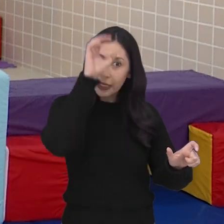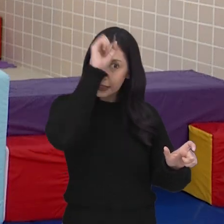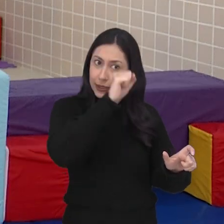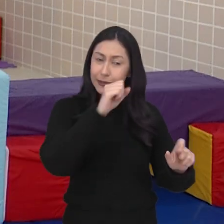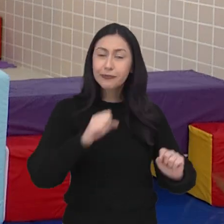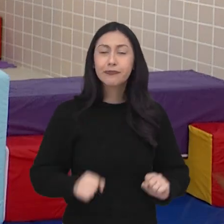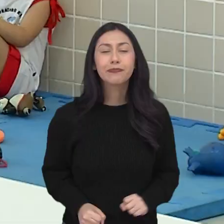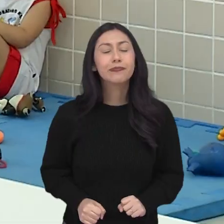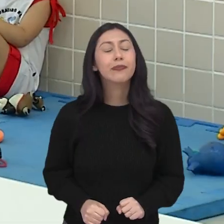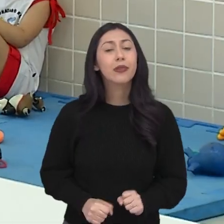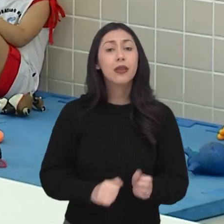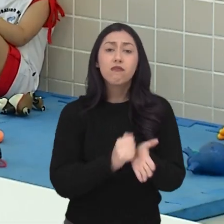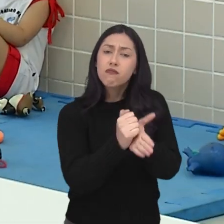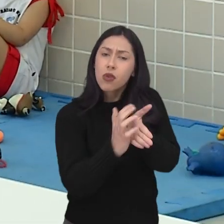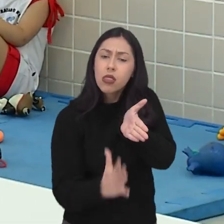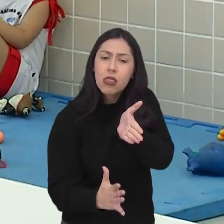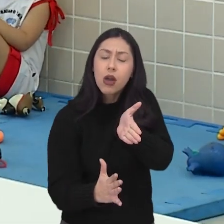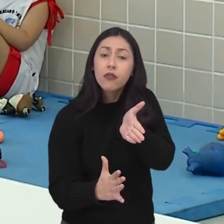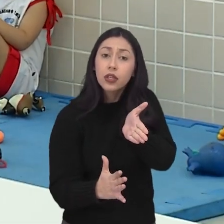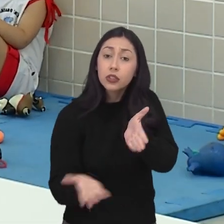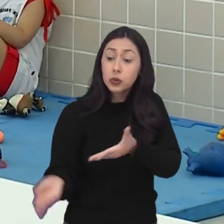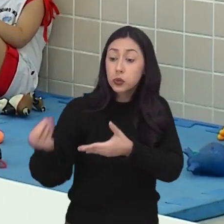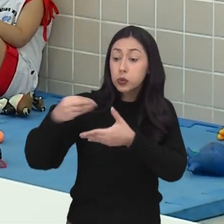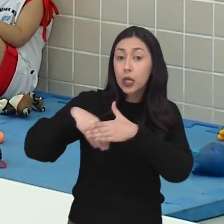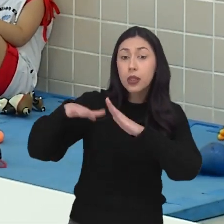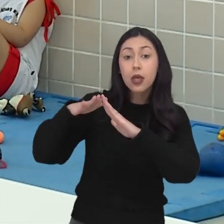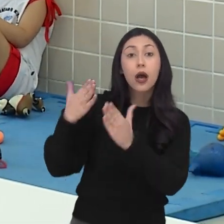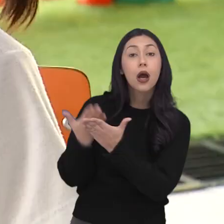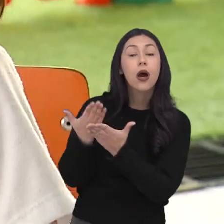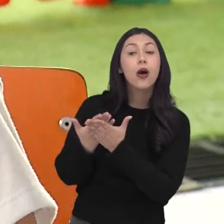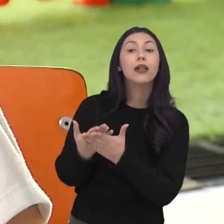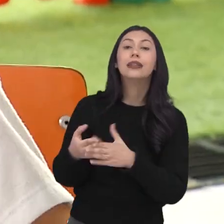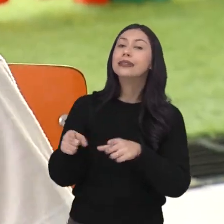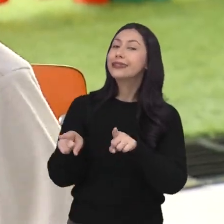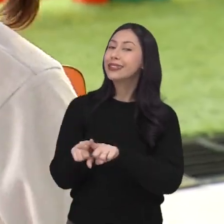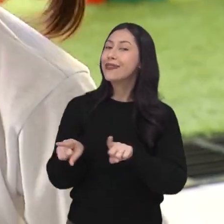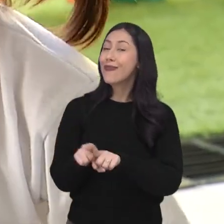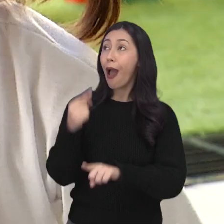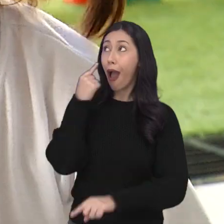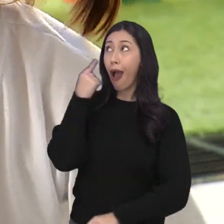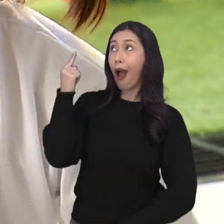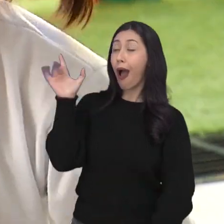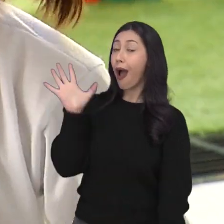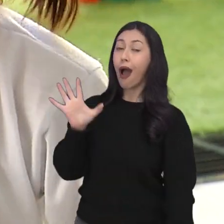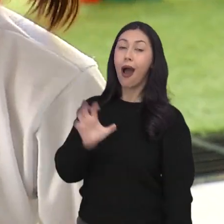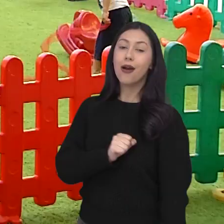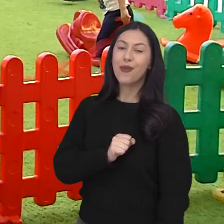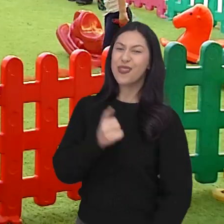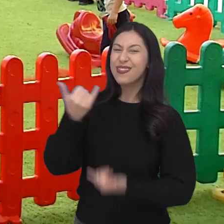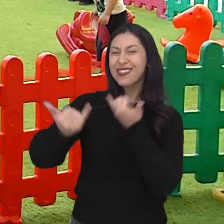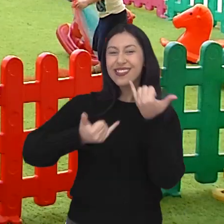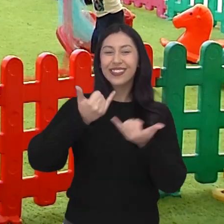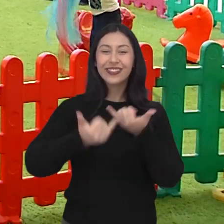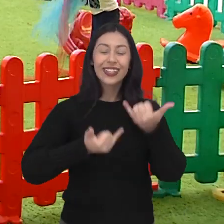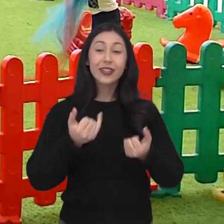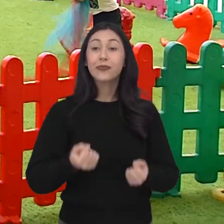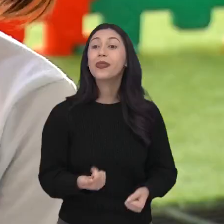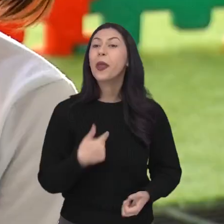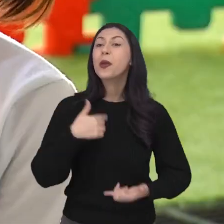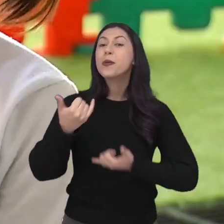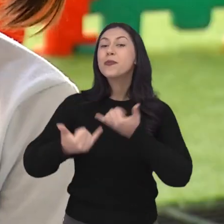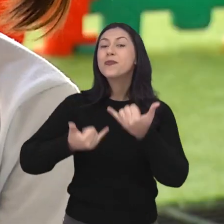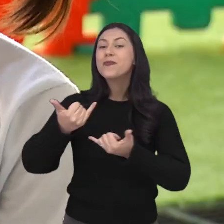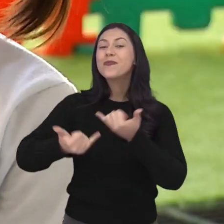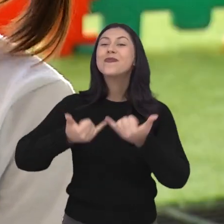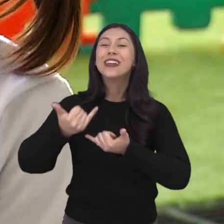ensino fundamental. Além das atividades de sala de aula, outra coisa que a Sophie adora na escola é se divertir.